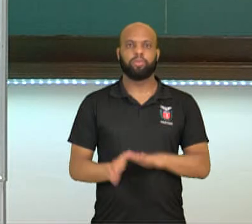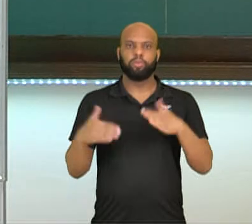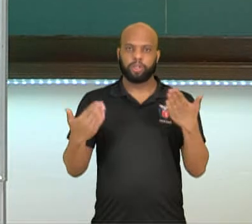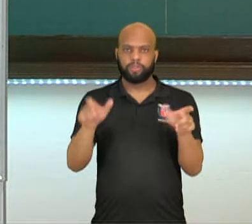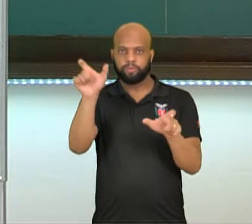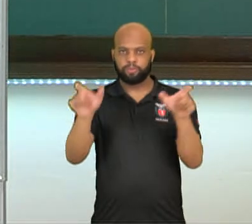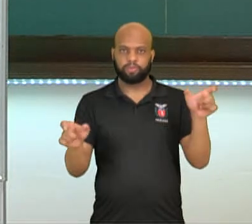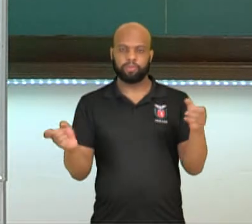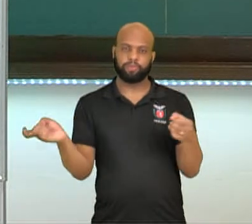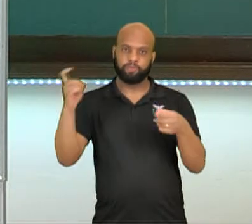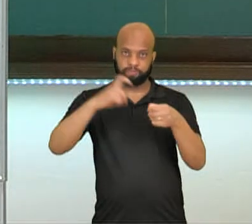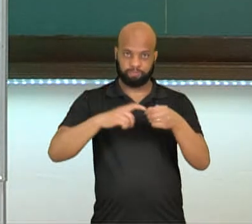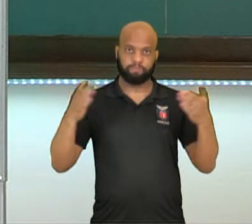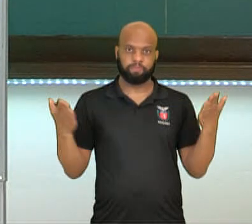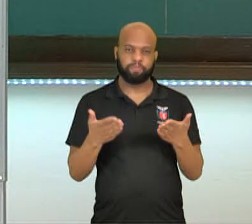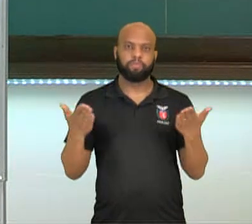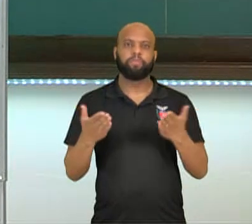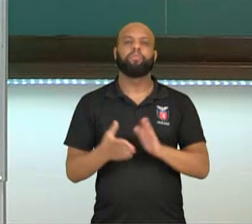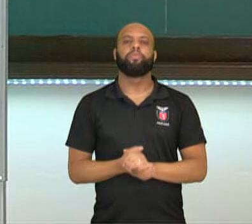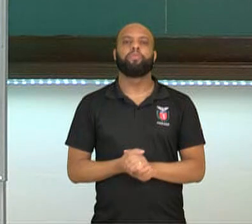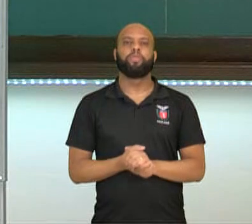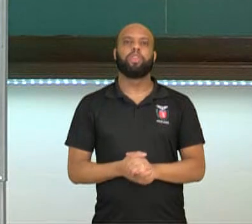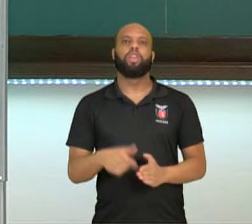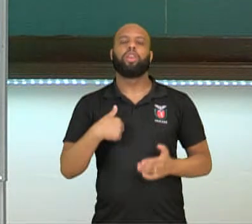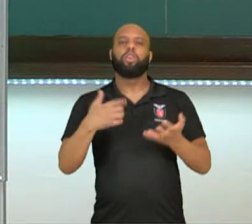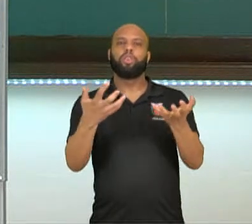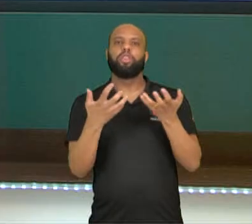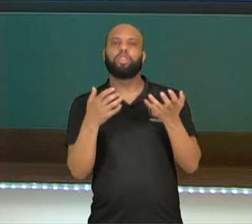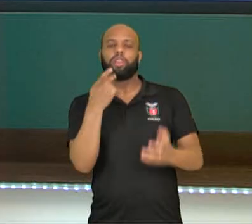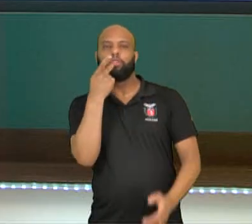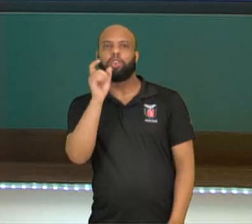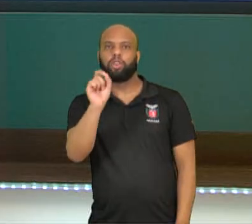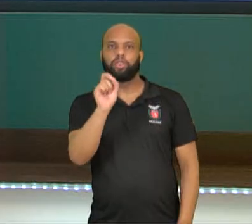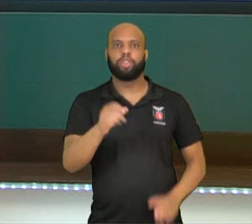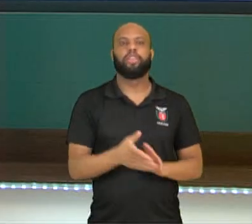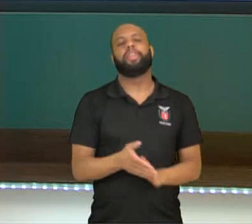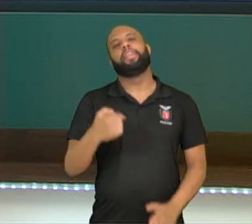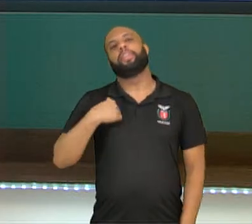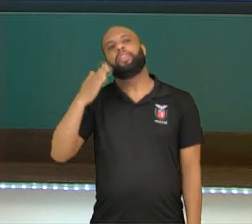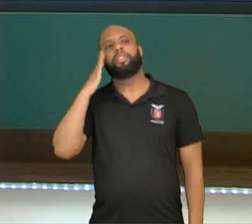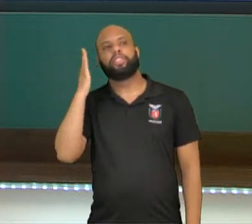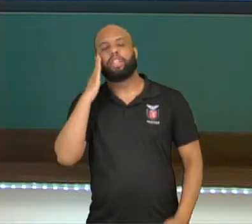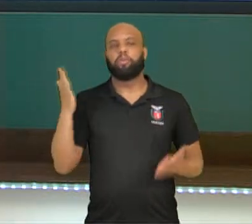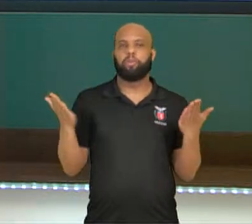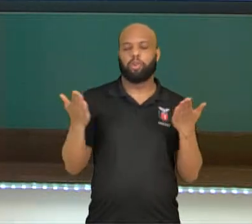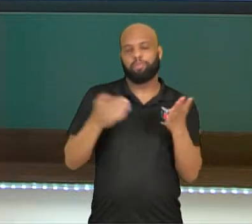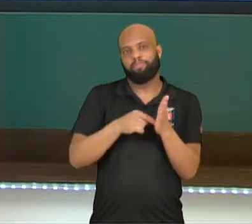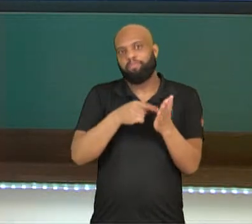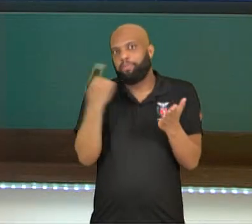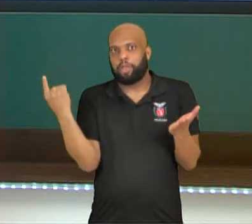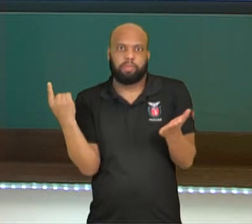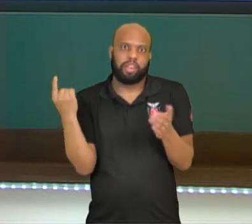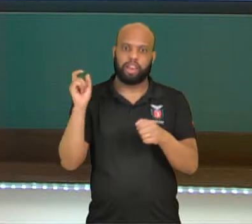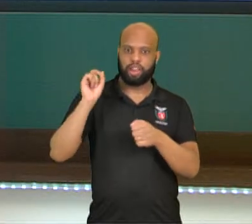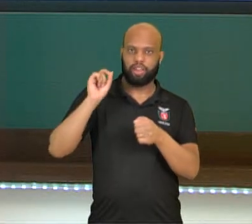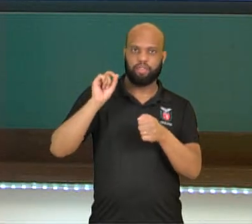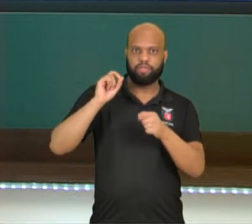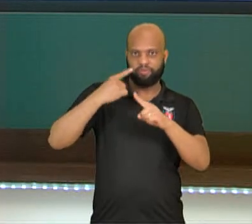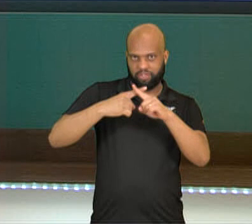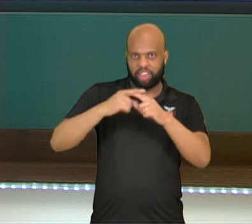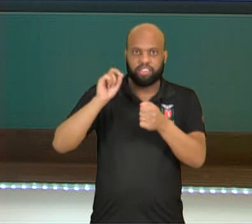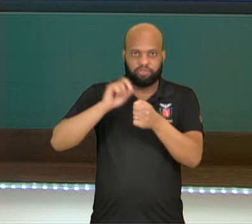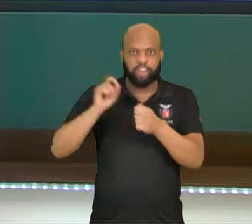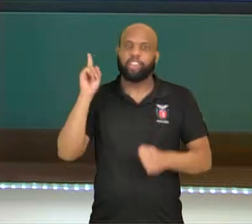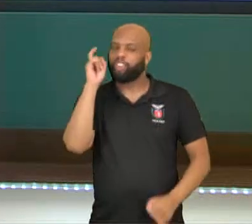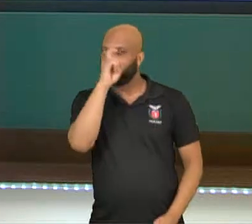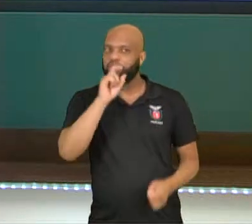então, pessoal, voltamos, né? Eu queria ressaltar com vocês que eu sei que num primeiro momento para vocês é muito difícil